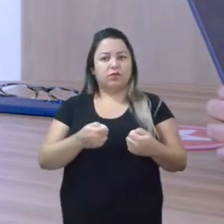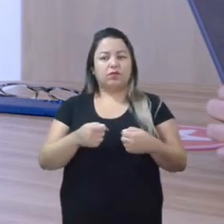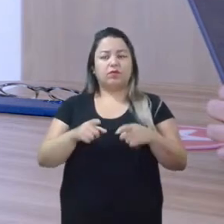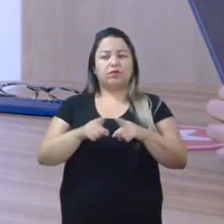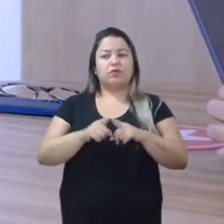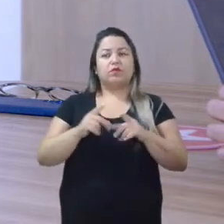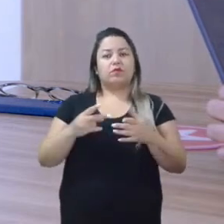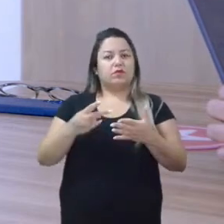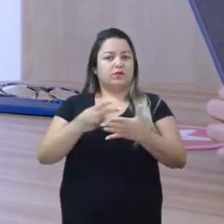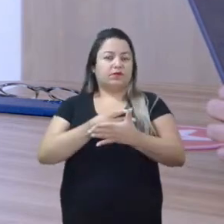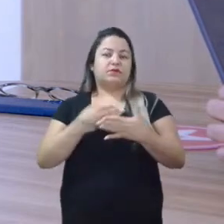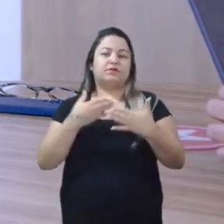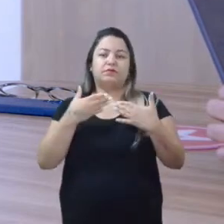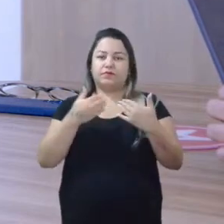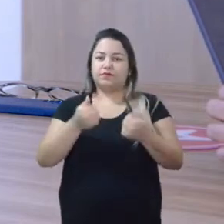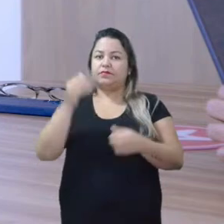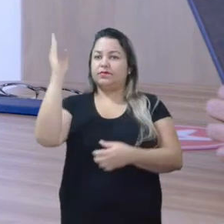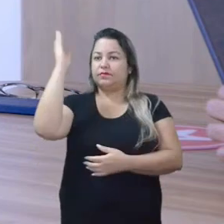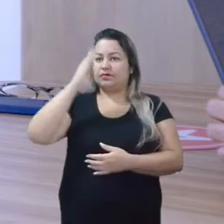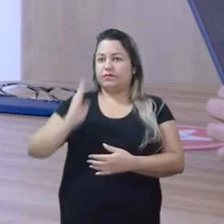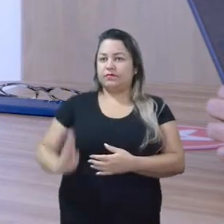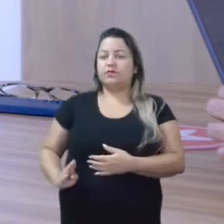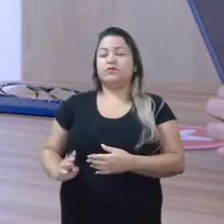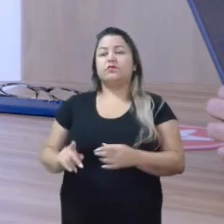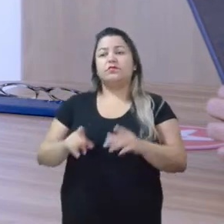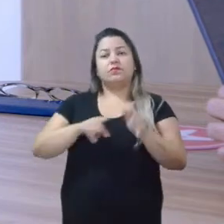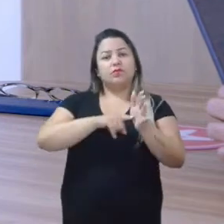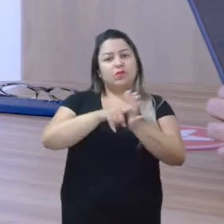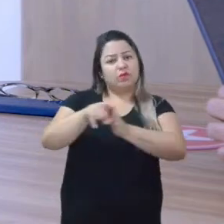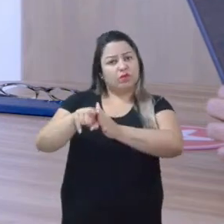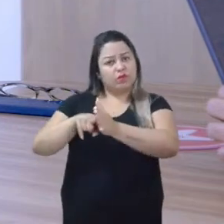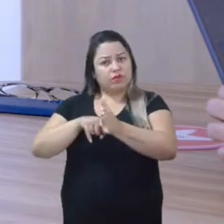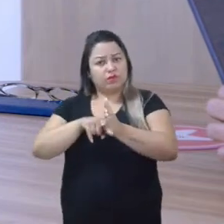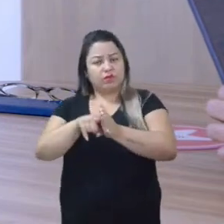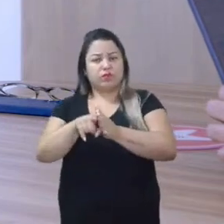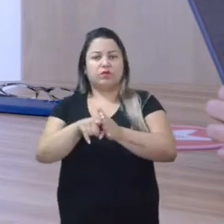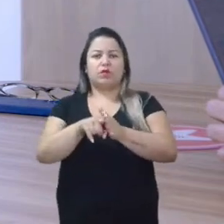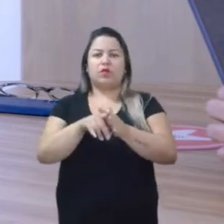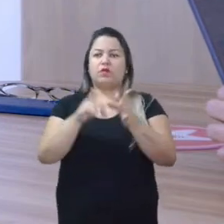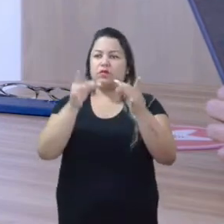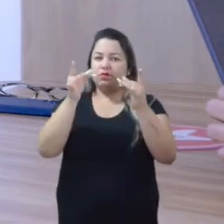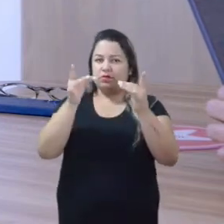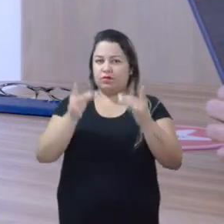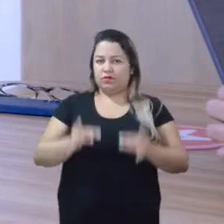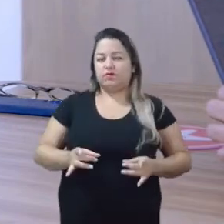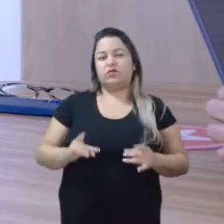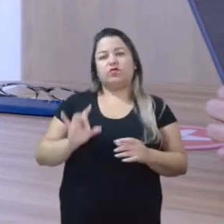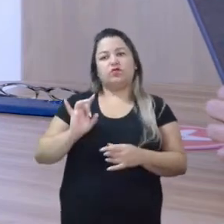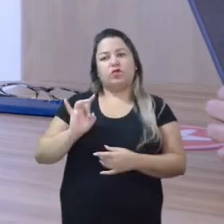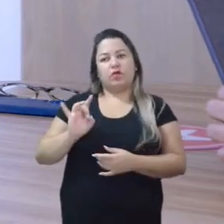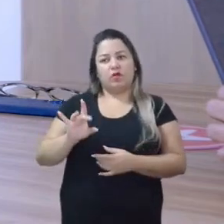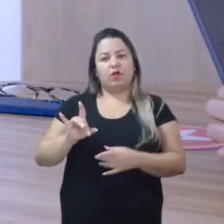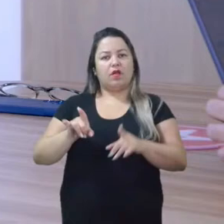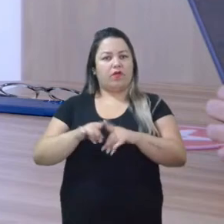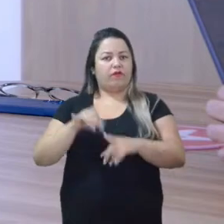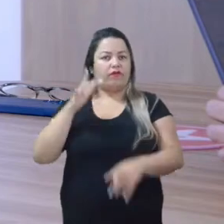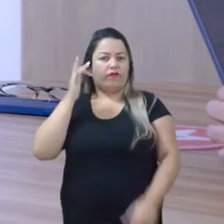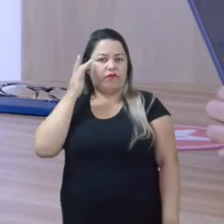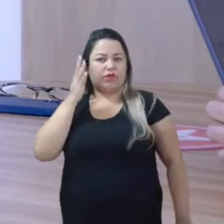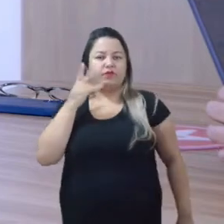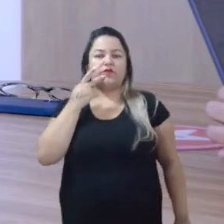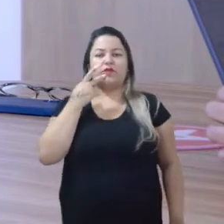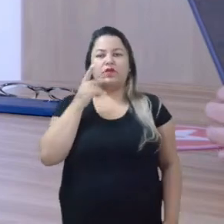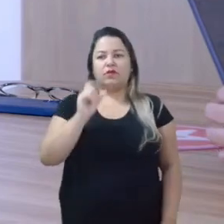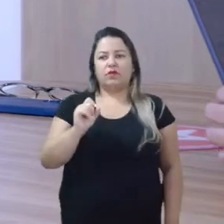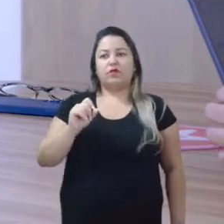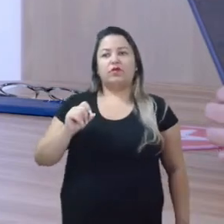Brasil. Claro que em alguns momentos, se a gente fizer uma análise pontual e analisar só um caso concreto, é fácil a gente dizer, aqui o Supremo passou do